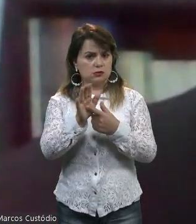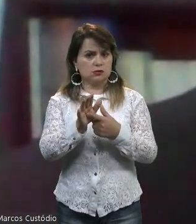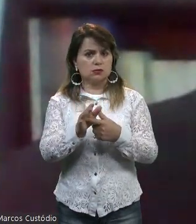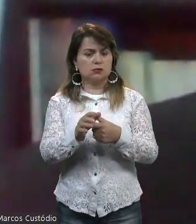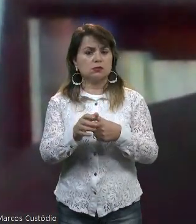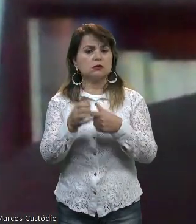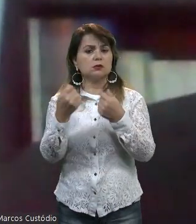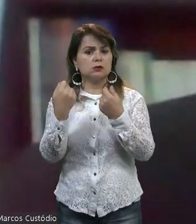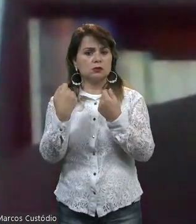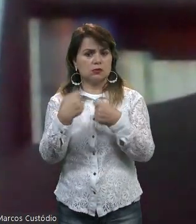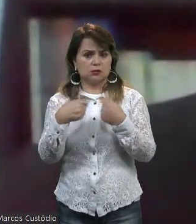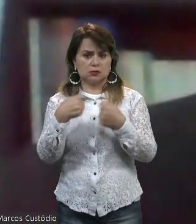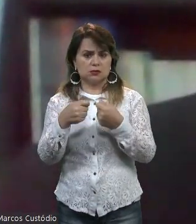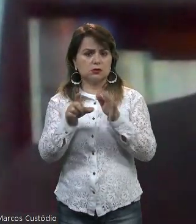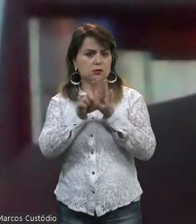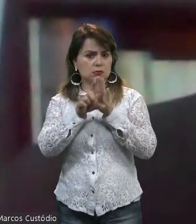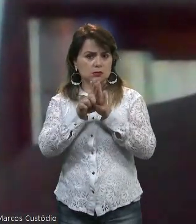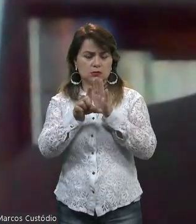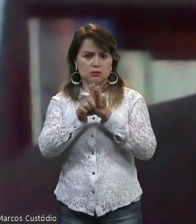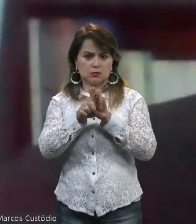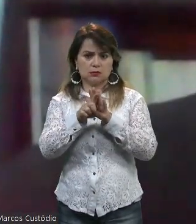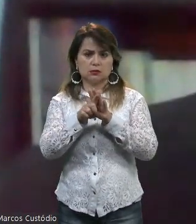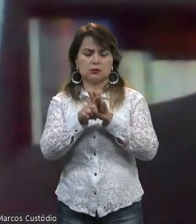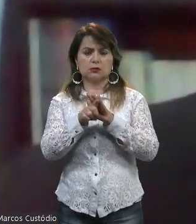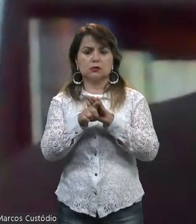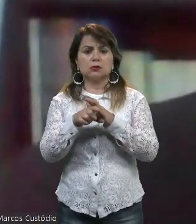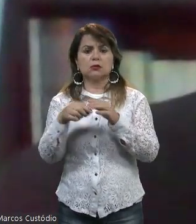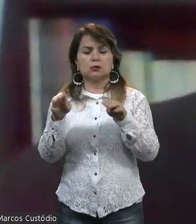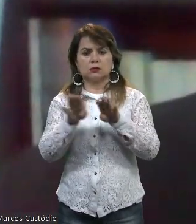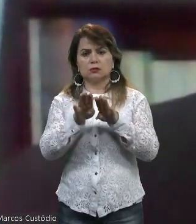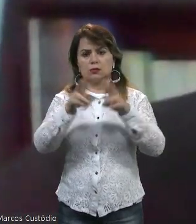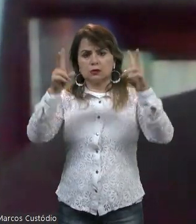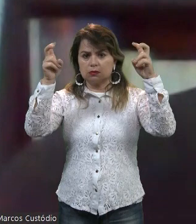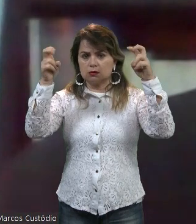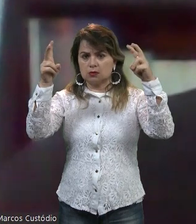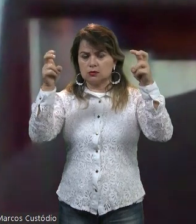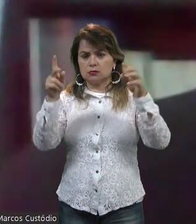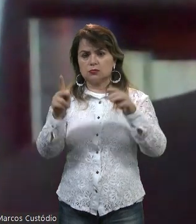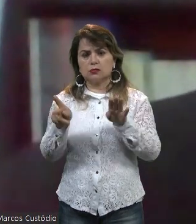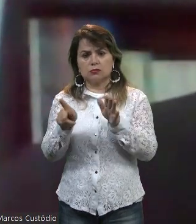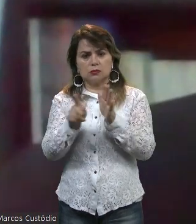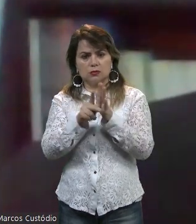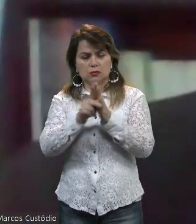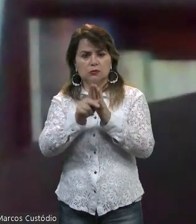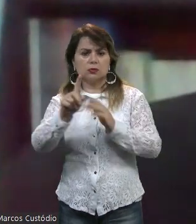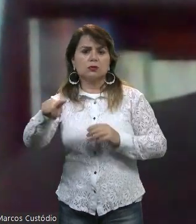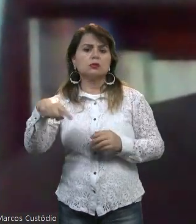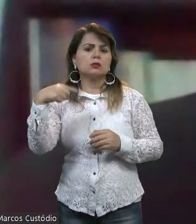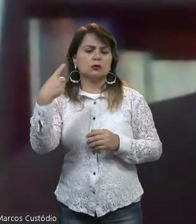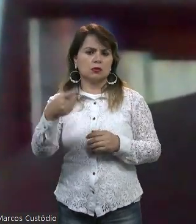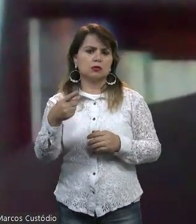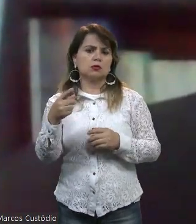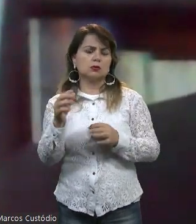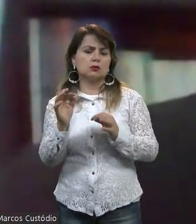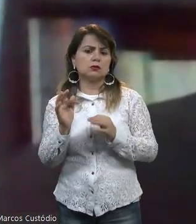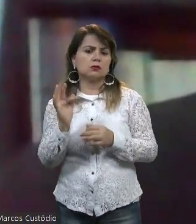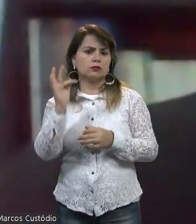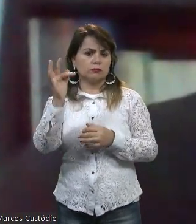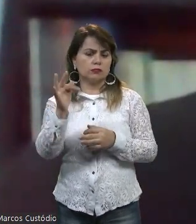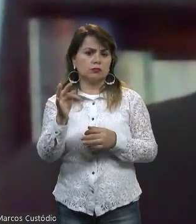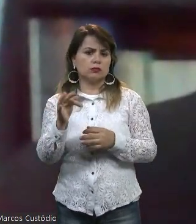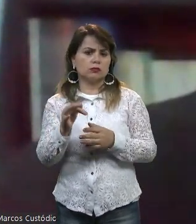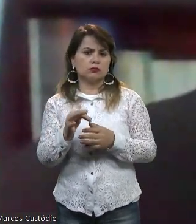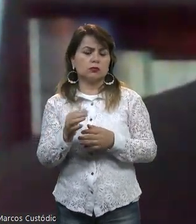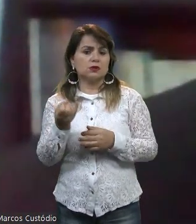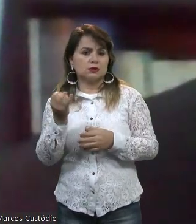Vossa Excelência também diz que vai colocar essa matéria para ser apreciada e aí nós fazemos questão, porque se o nosso procurador tiver